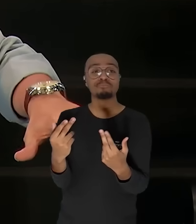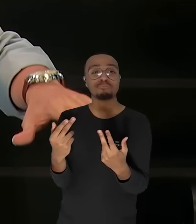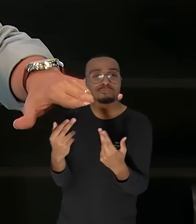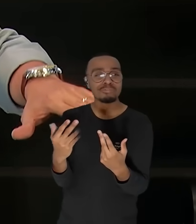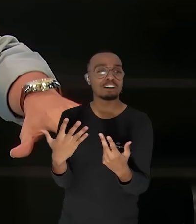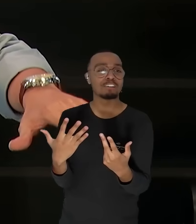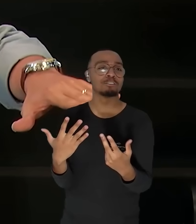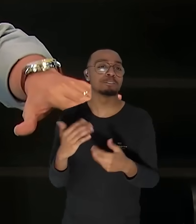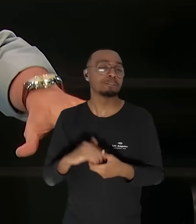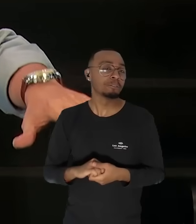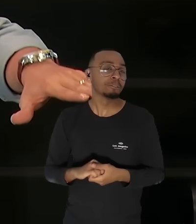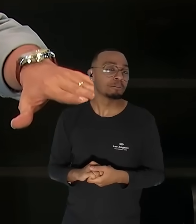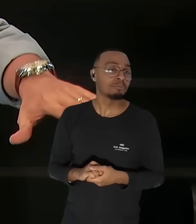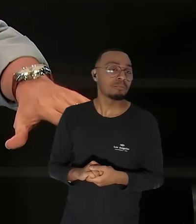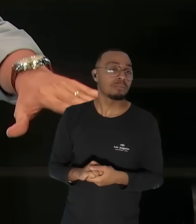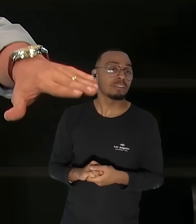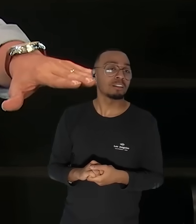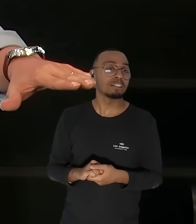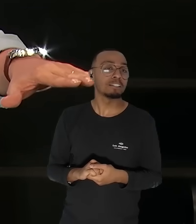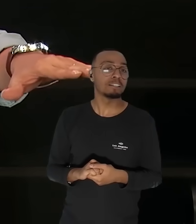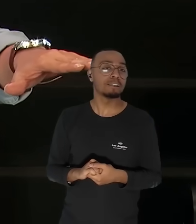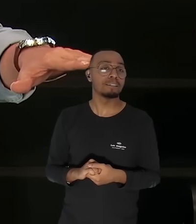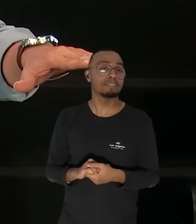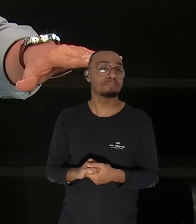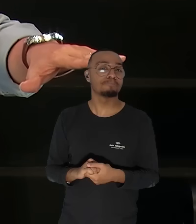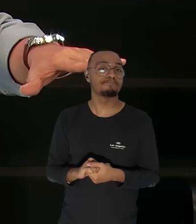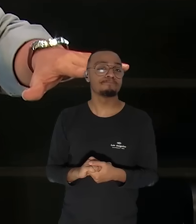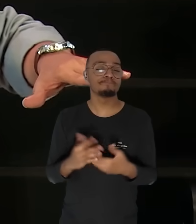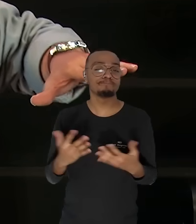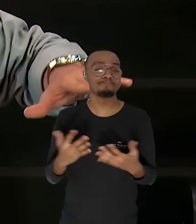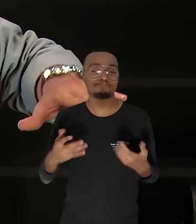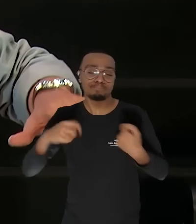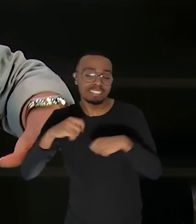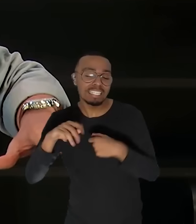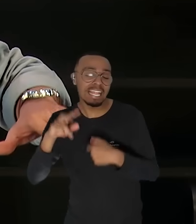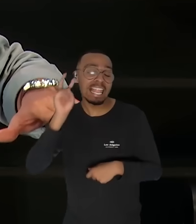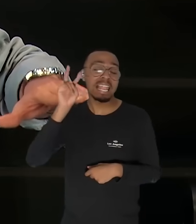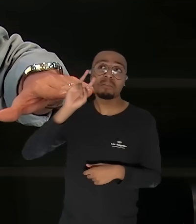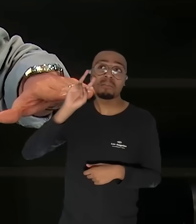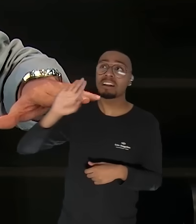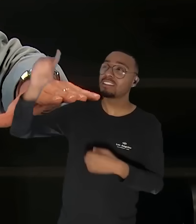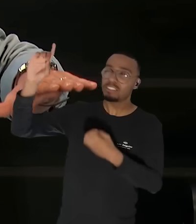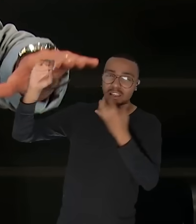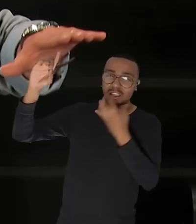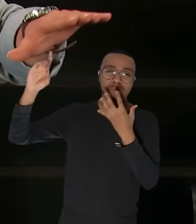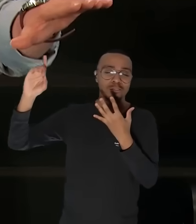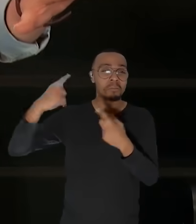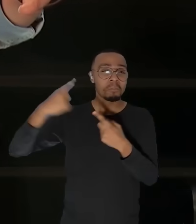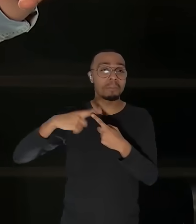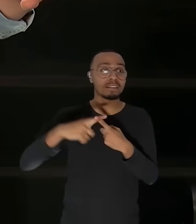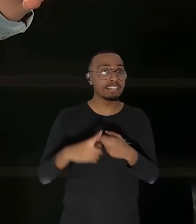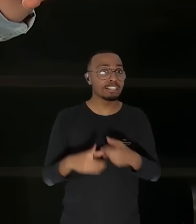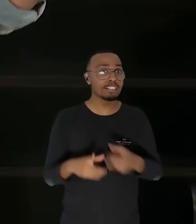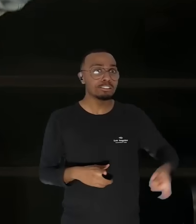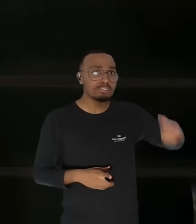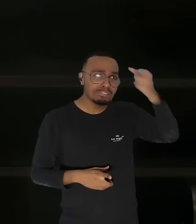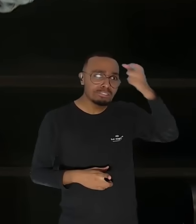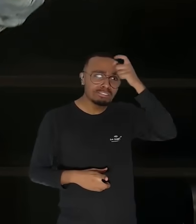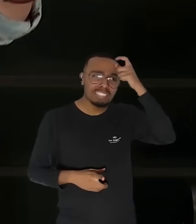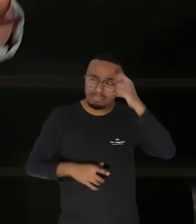o diabo fará um baita de um escândalo. E quando o escândalo do diabo